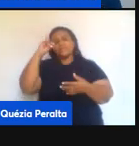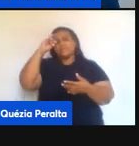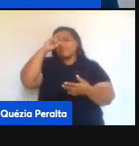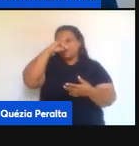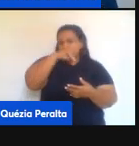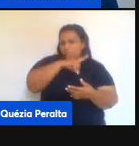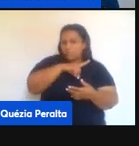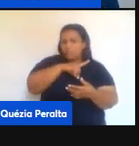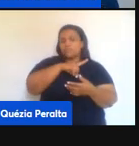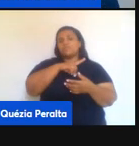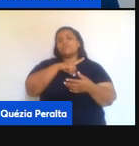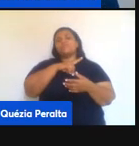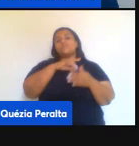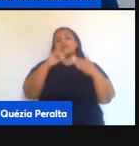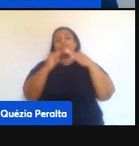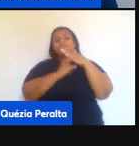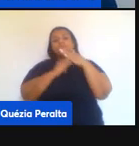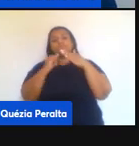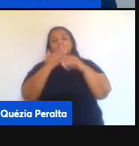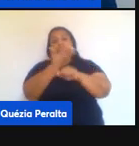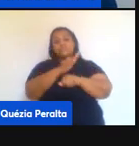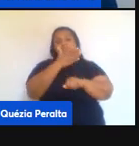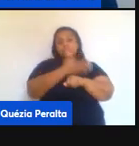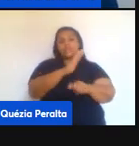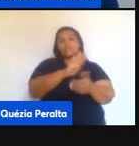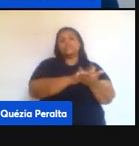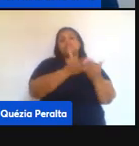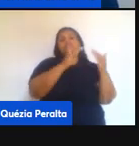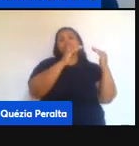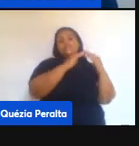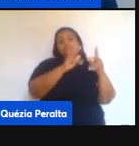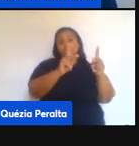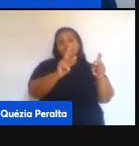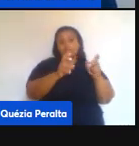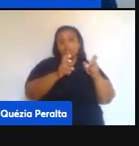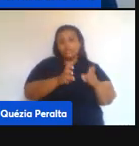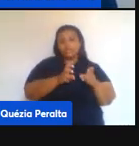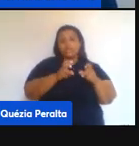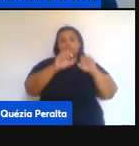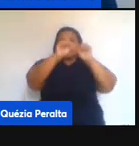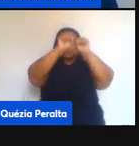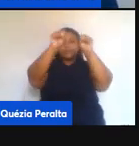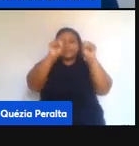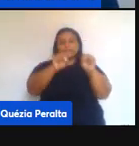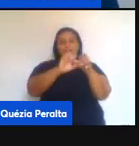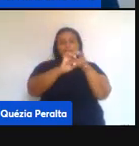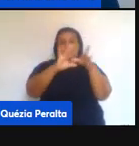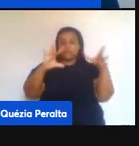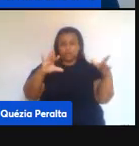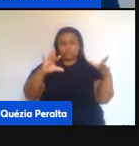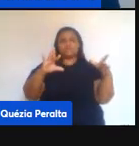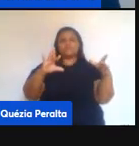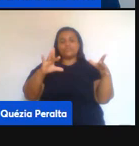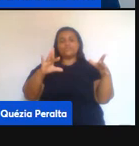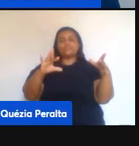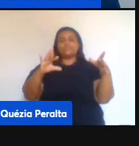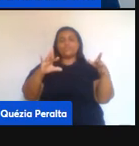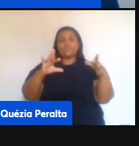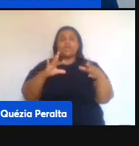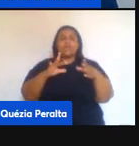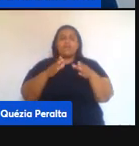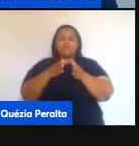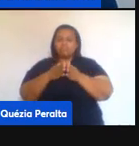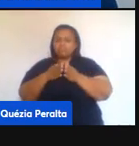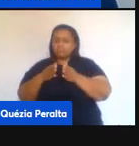a constituição de práticas na escola em perspectiva democrática. Uma delas é a nossa pouca experiência